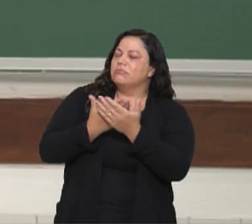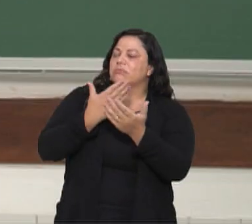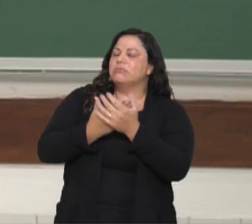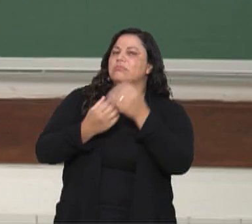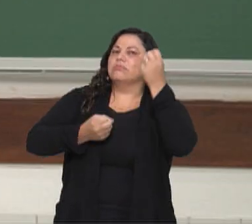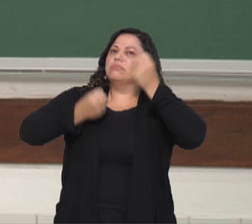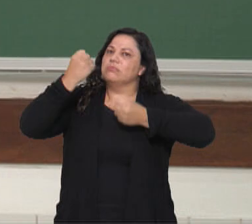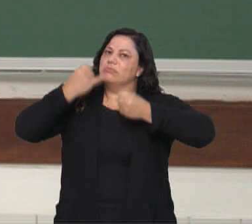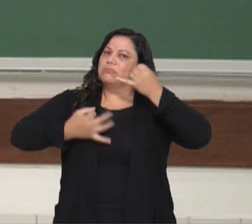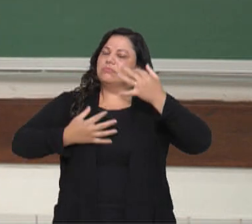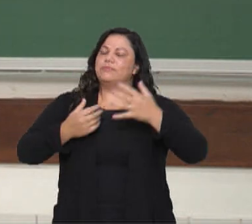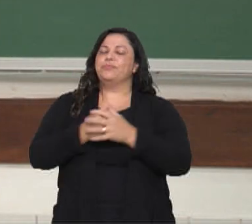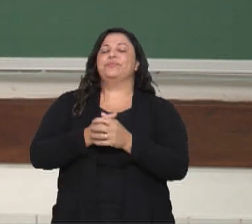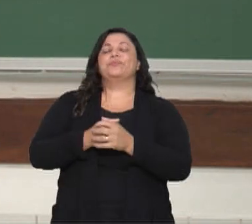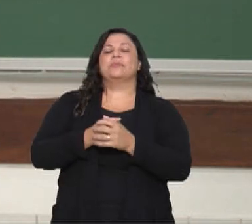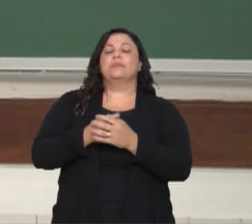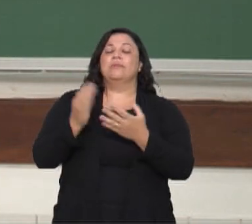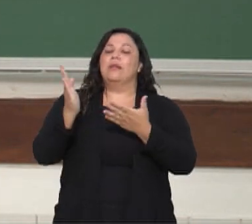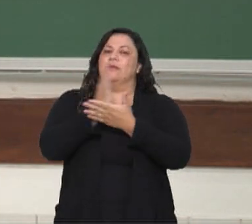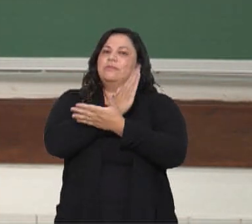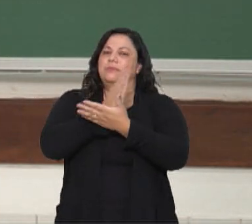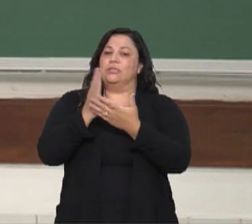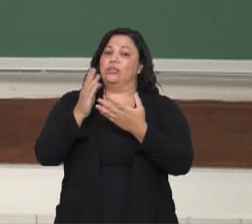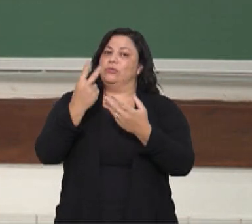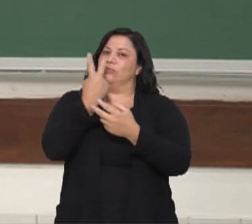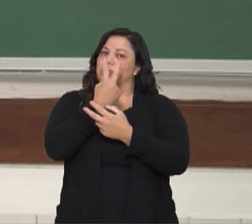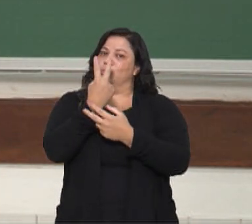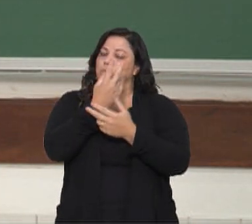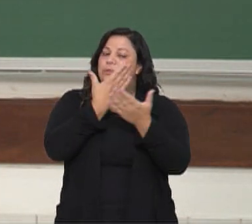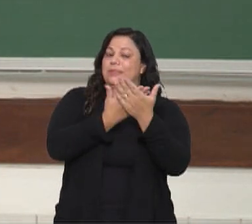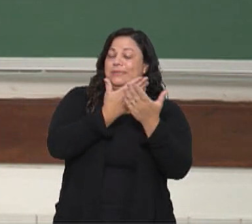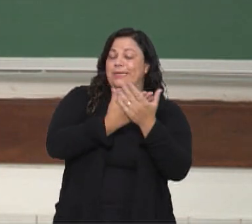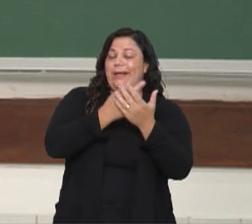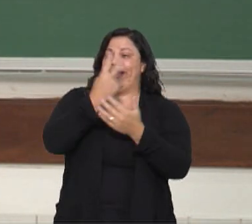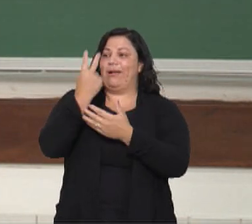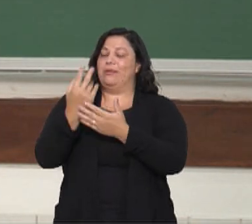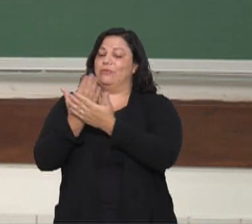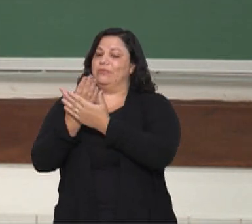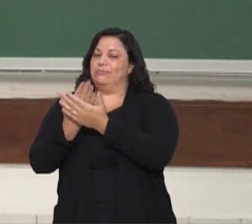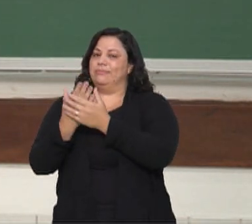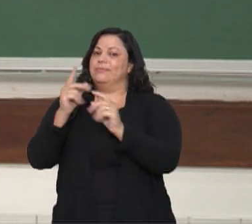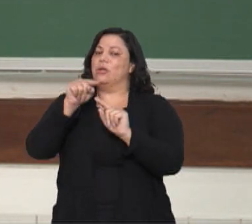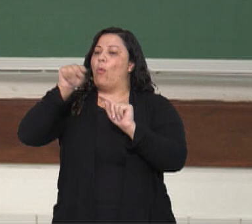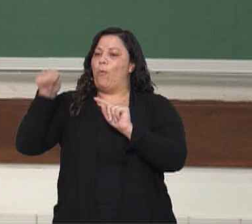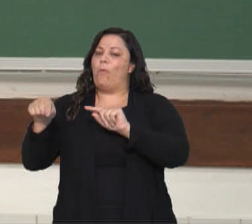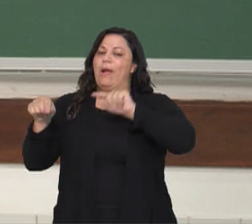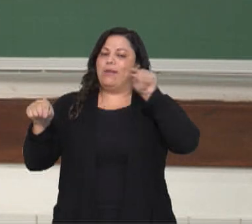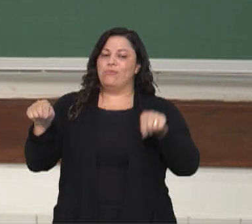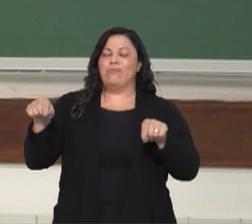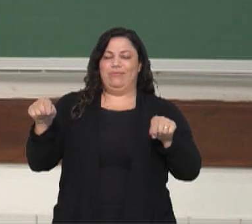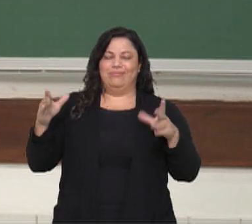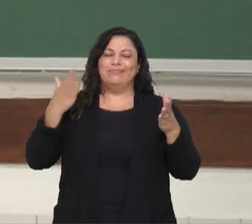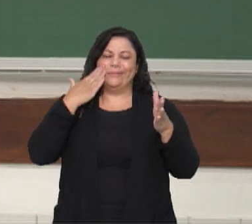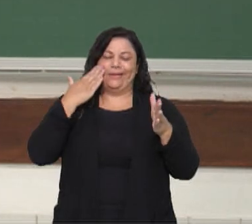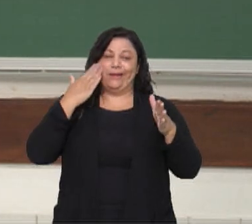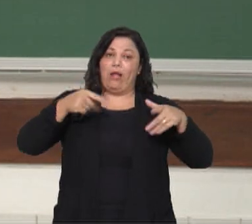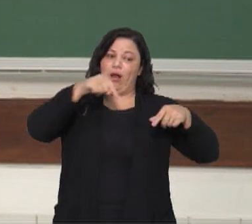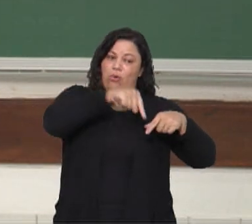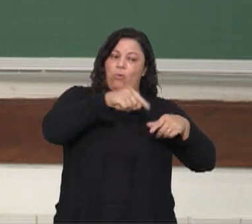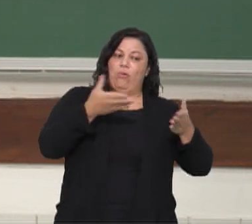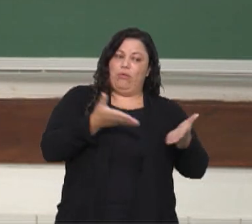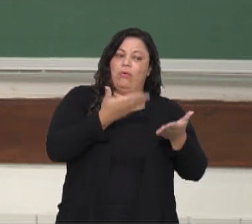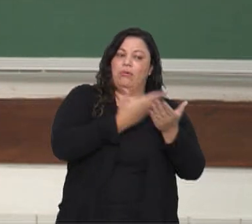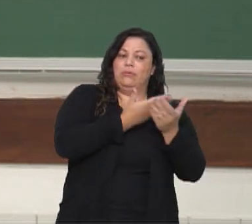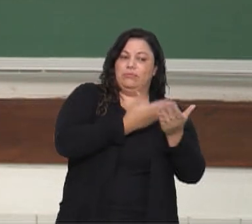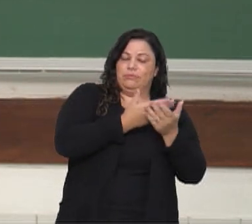nós dividimos em 2 aulas, mas para a próxima aula, não perca, vamos falar sobre as cidades, surgimento das cidades no Neolítico, entrando ali um pouquinho na